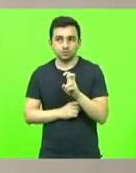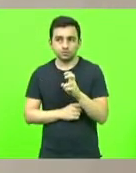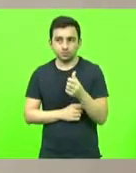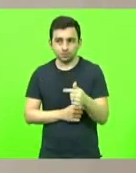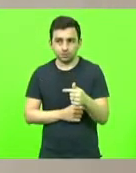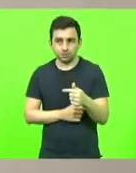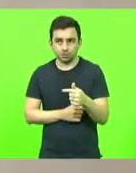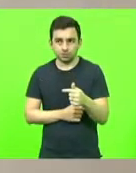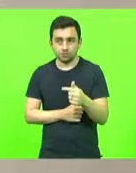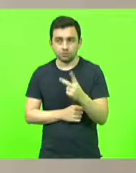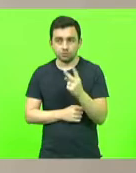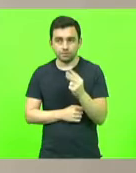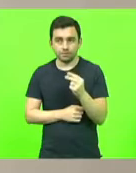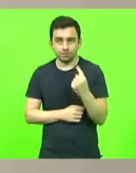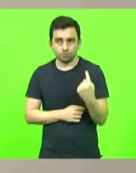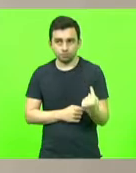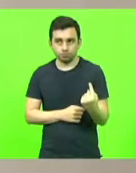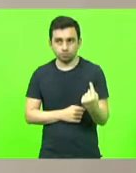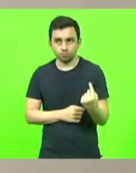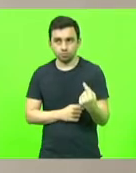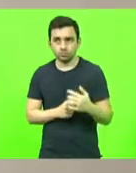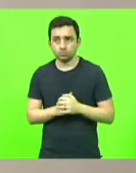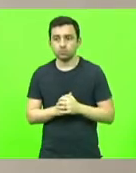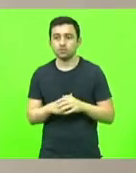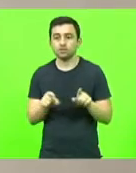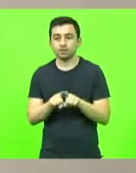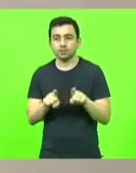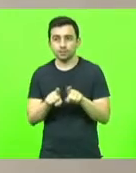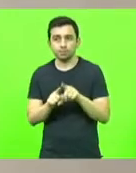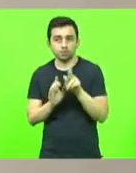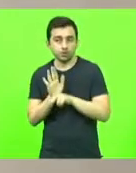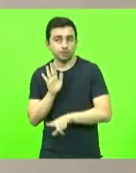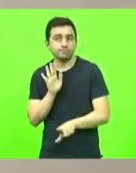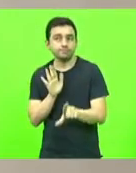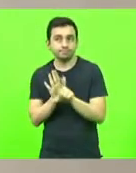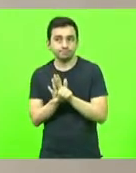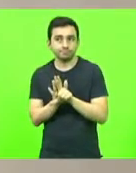157/2021, deputada Paulinha, e projeto de lei